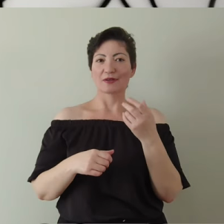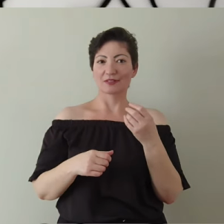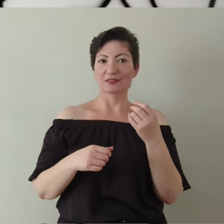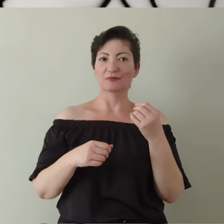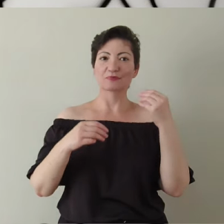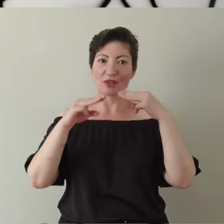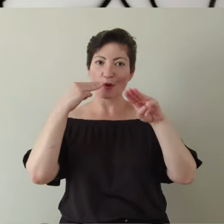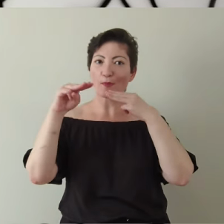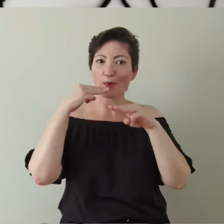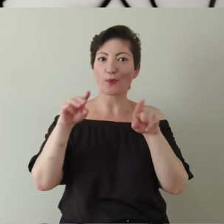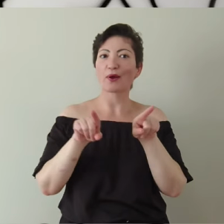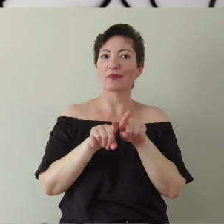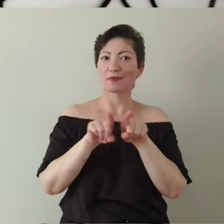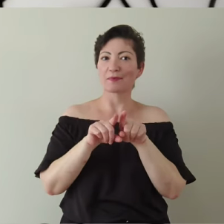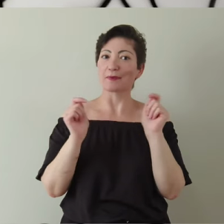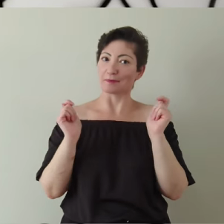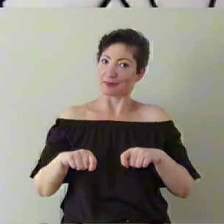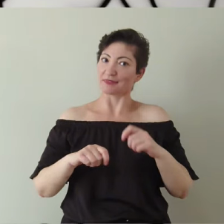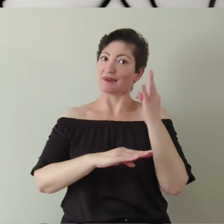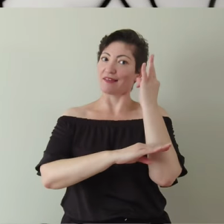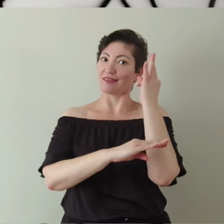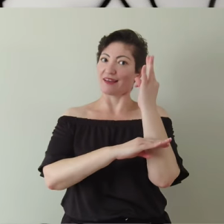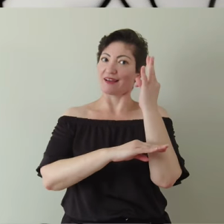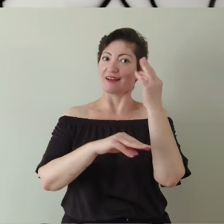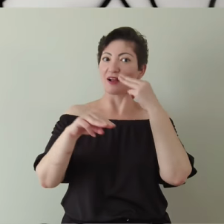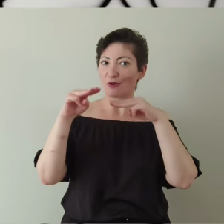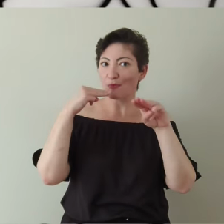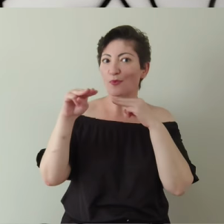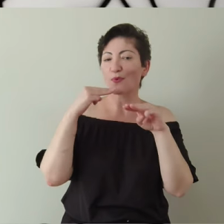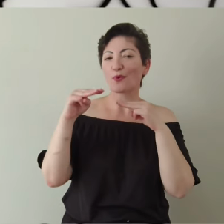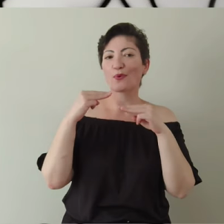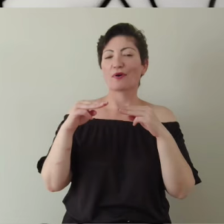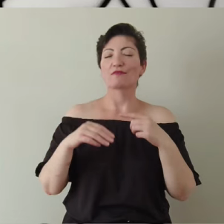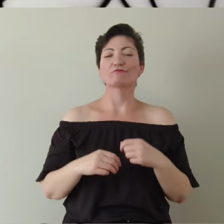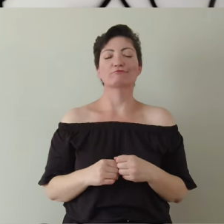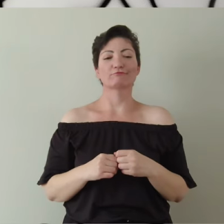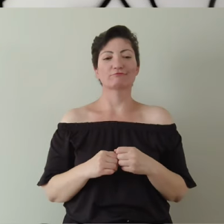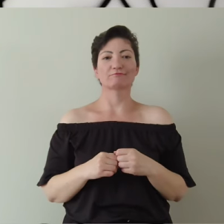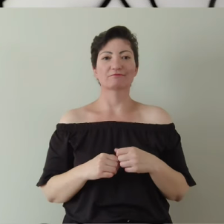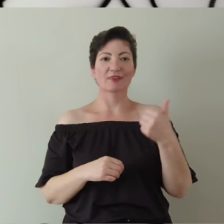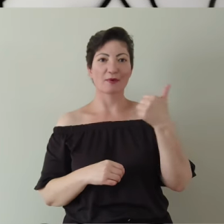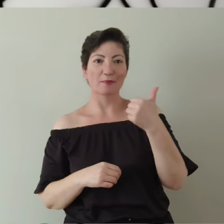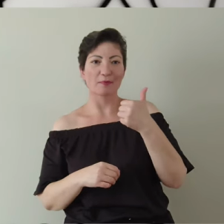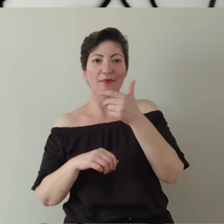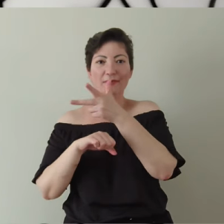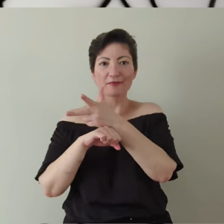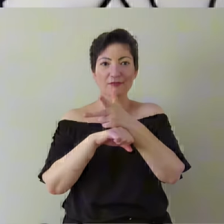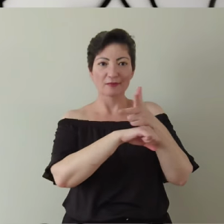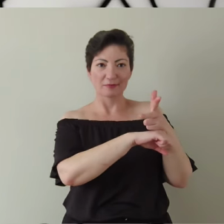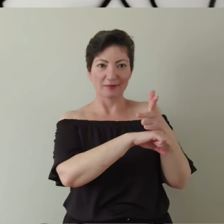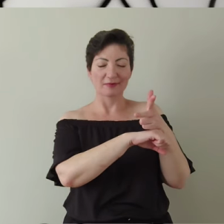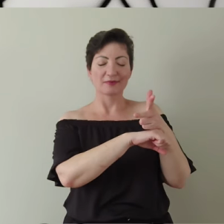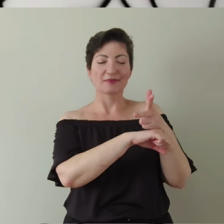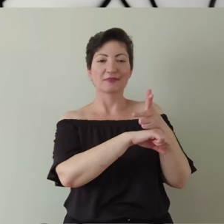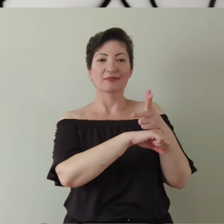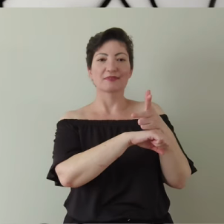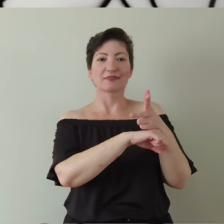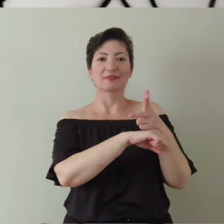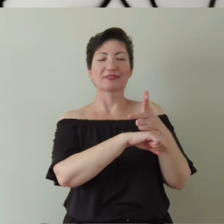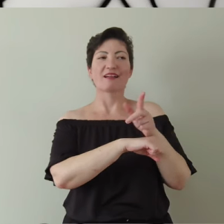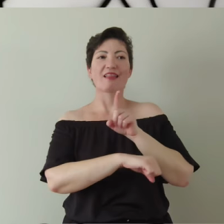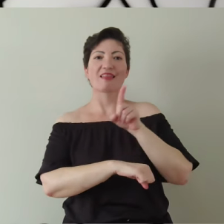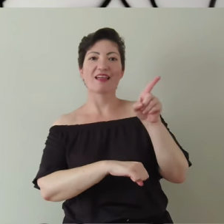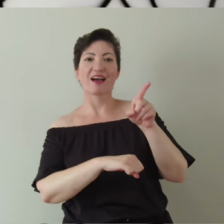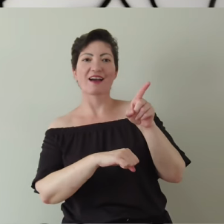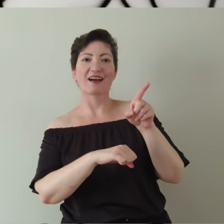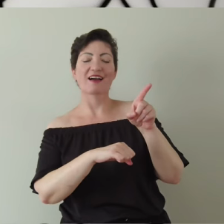também, né, que precisava de alguém na técnica de som. E aí o Jonas fez a primeira filmagem nossa, que foi no Irmãos